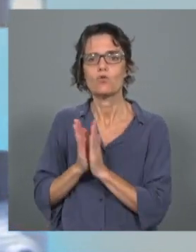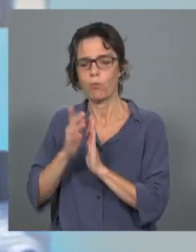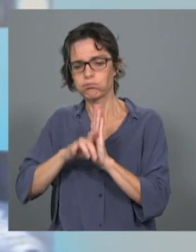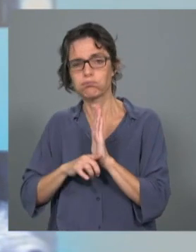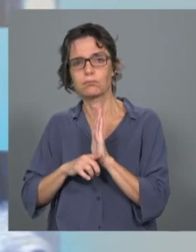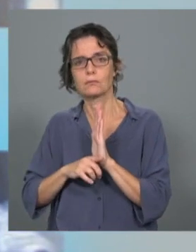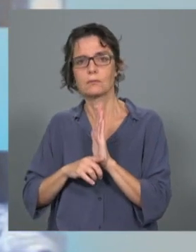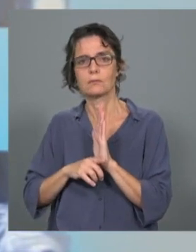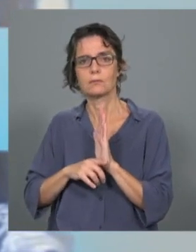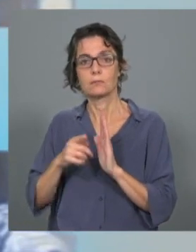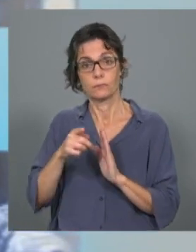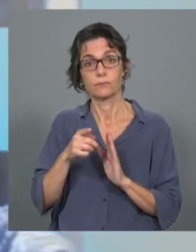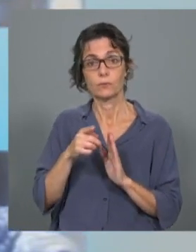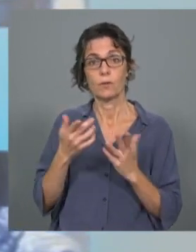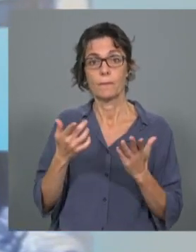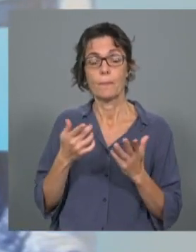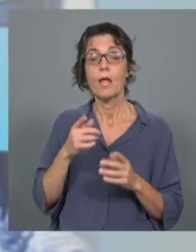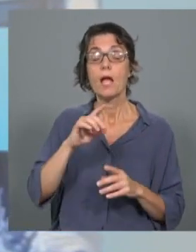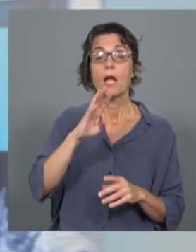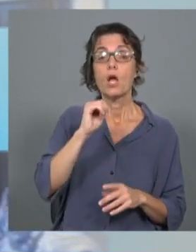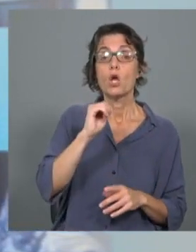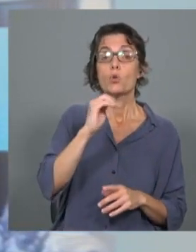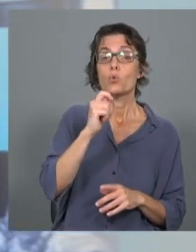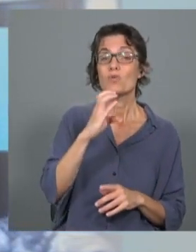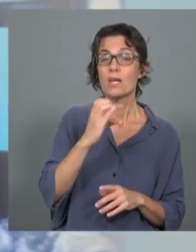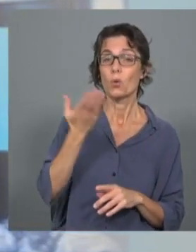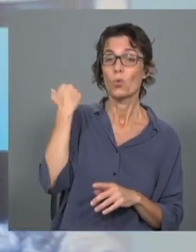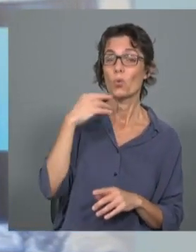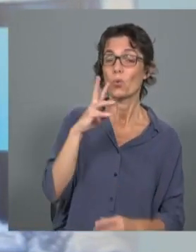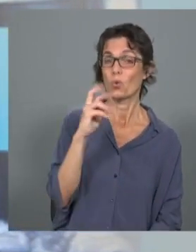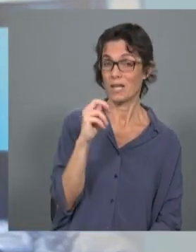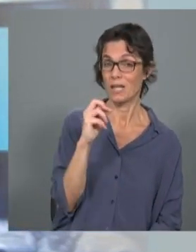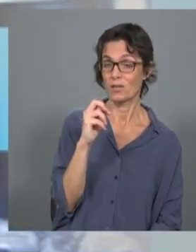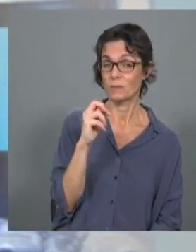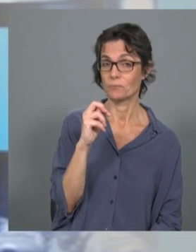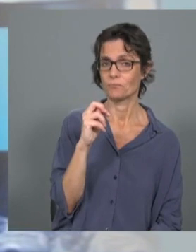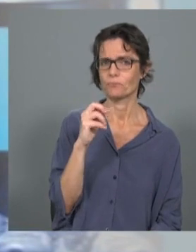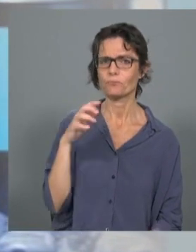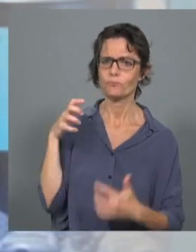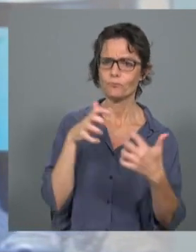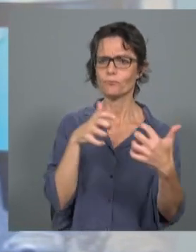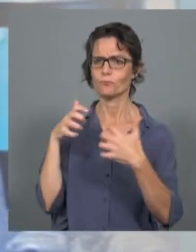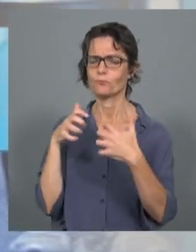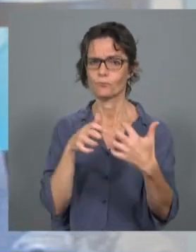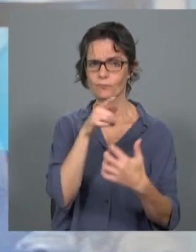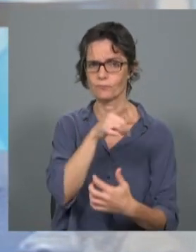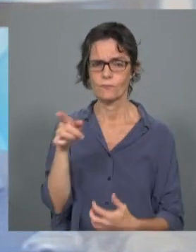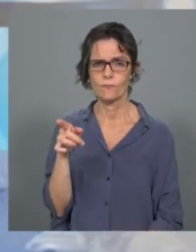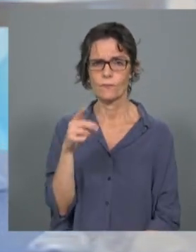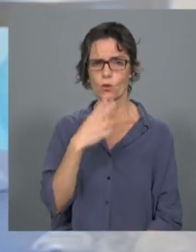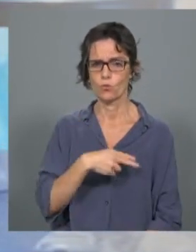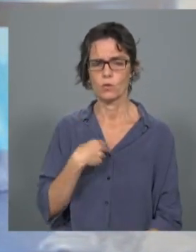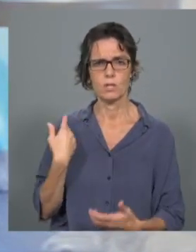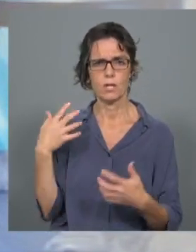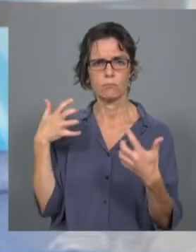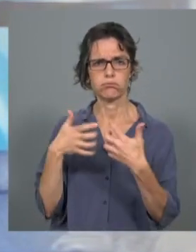cruzadas. Reparem que nós, no século XIII, cruzadas e anticruzadas, uns e outros, nada disso chegou aos nossos dias. Tudo